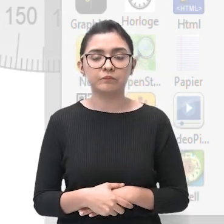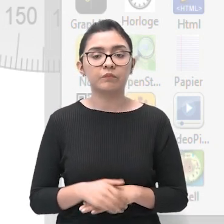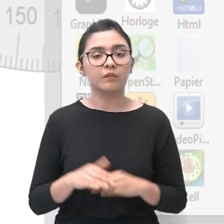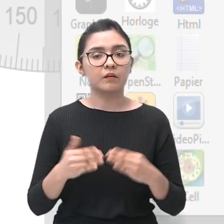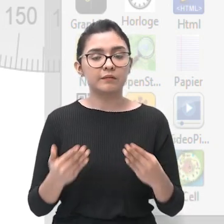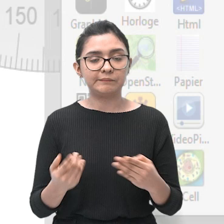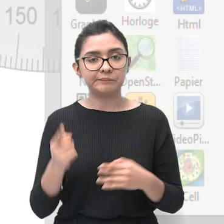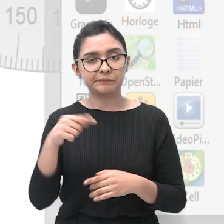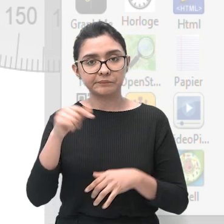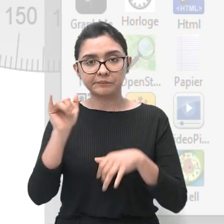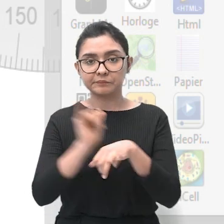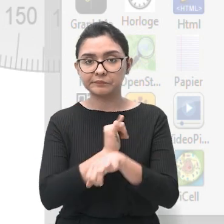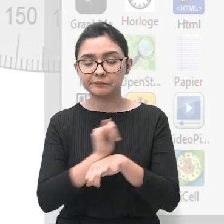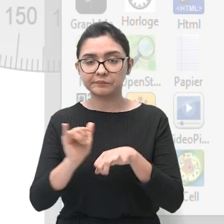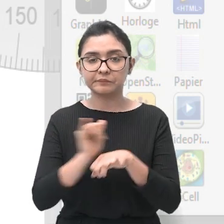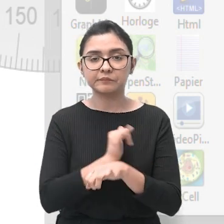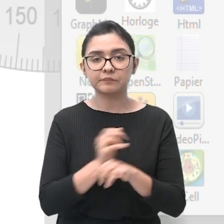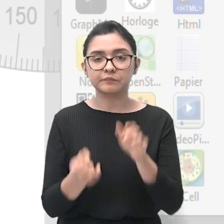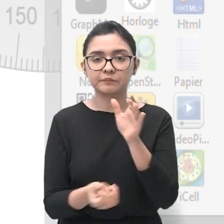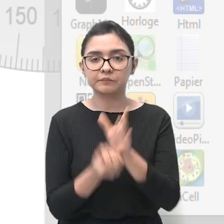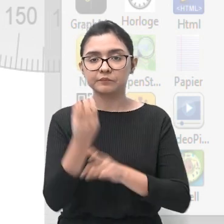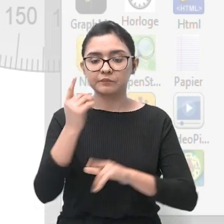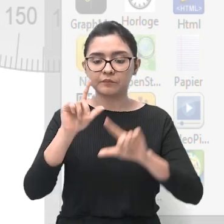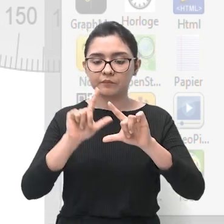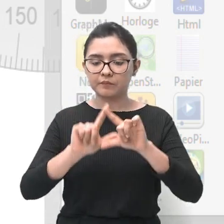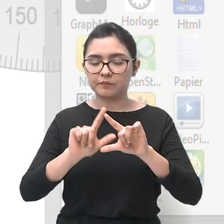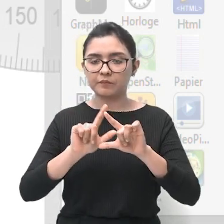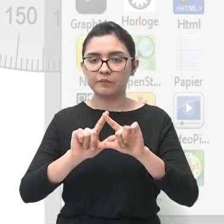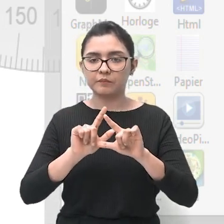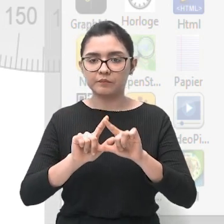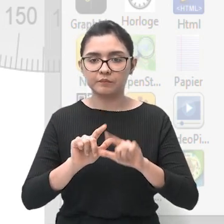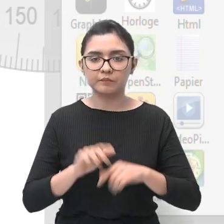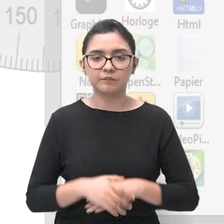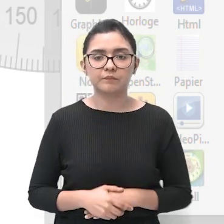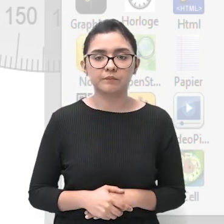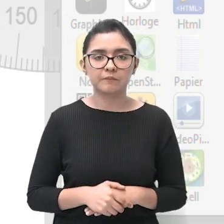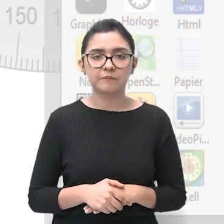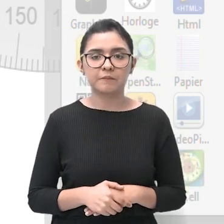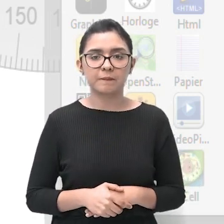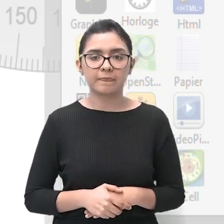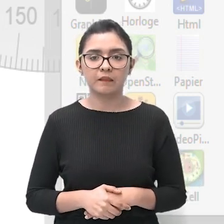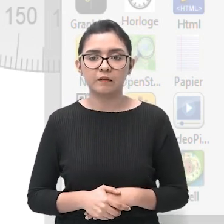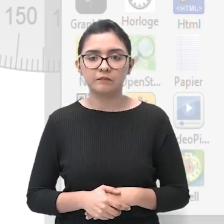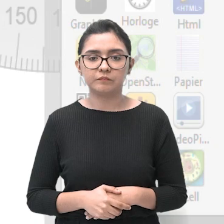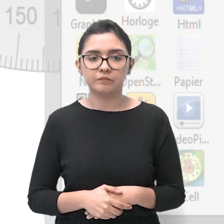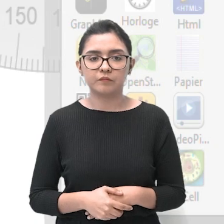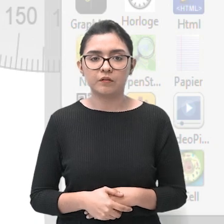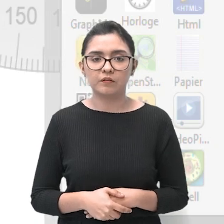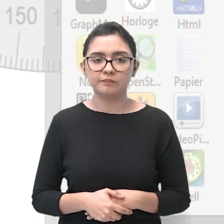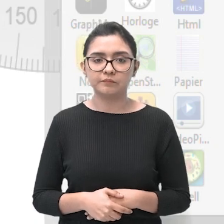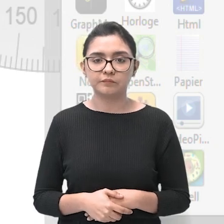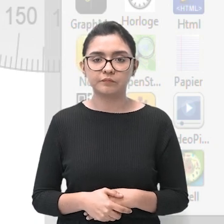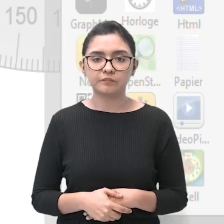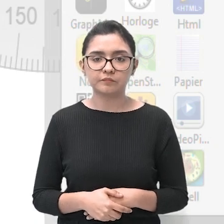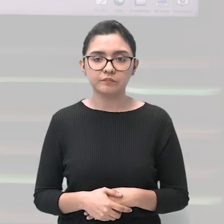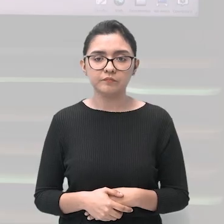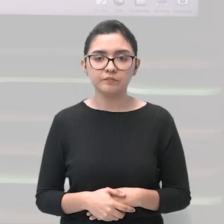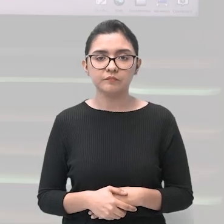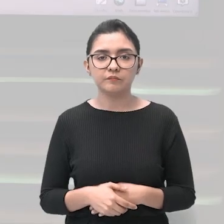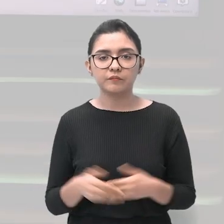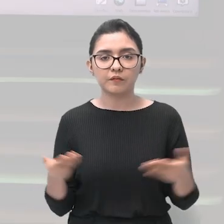construir o triângulo e comprovar a condição de existência. Agora vamos ver como é feita,